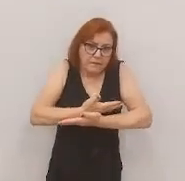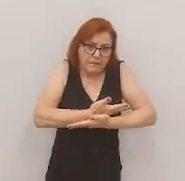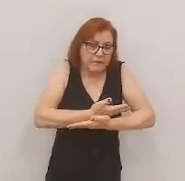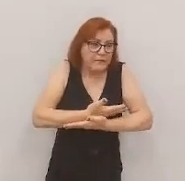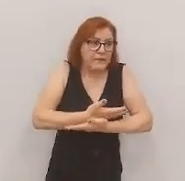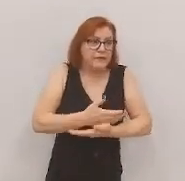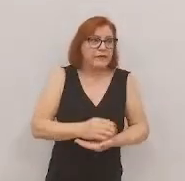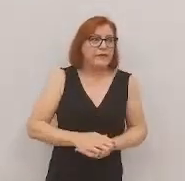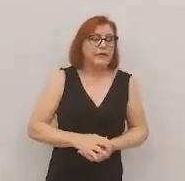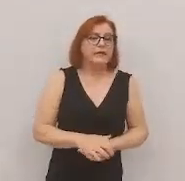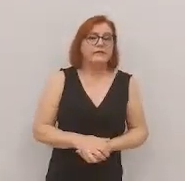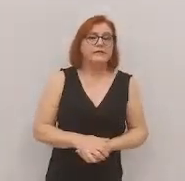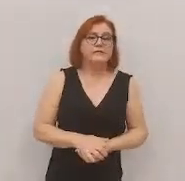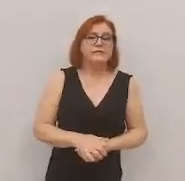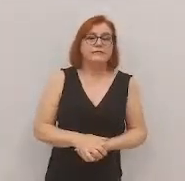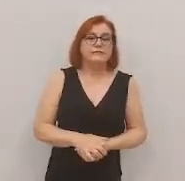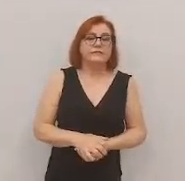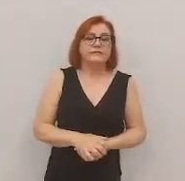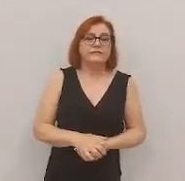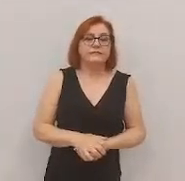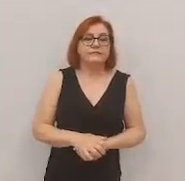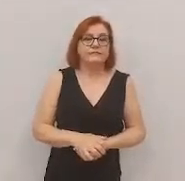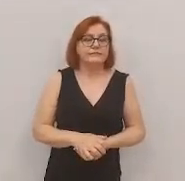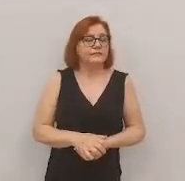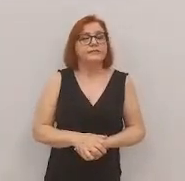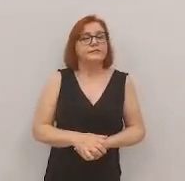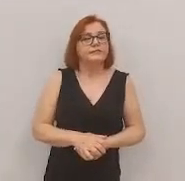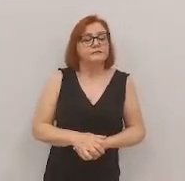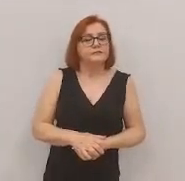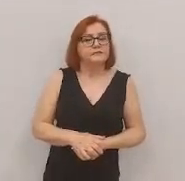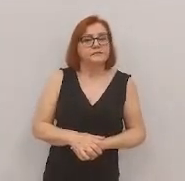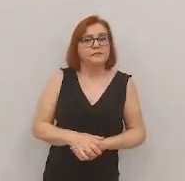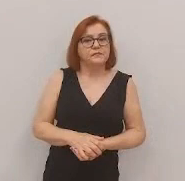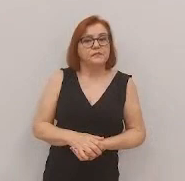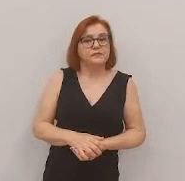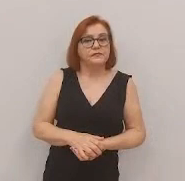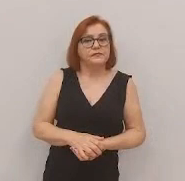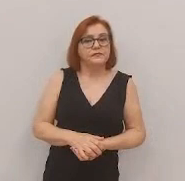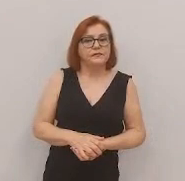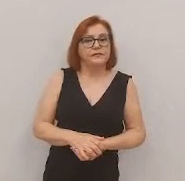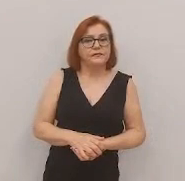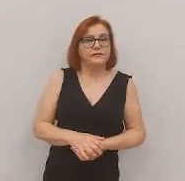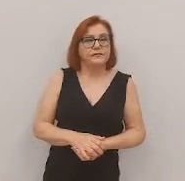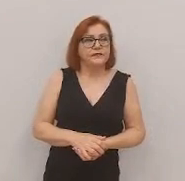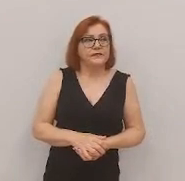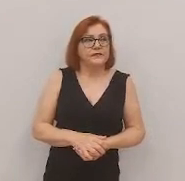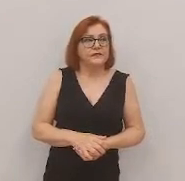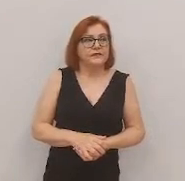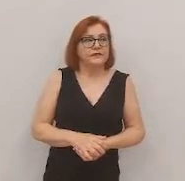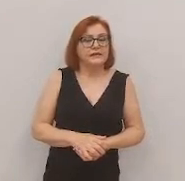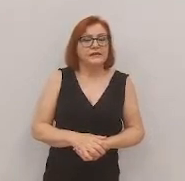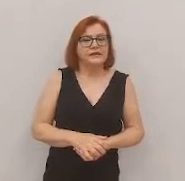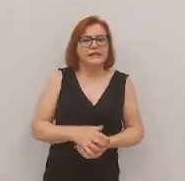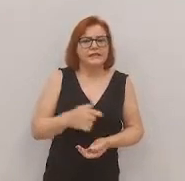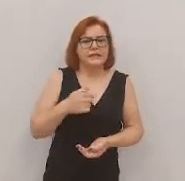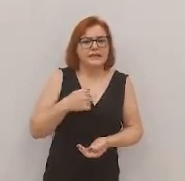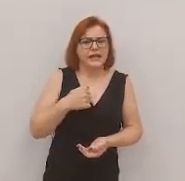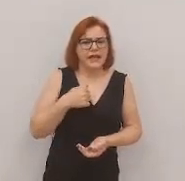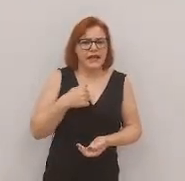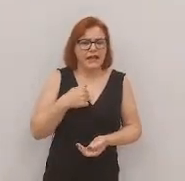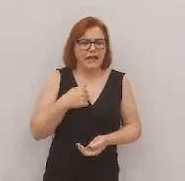E eu fui, depois de 15 dias de nascido, eu fui tentar pegar a minha neta